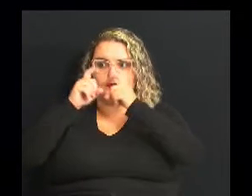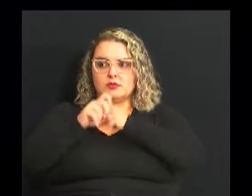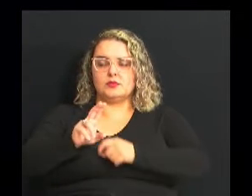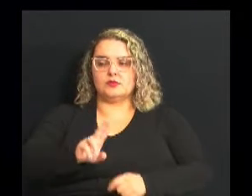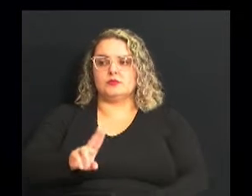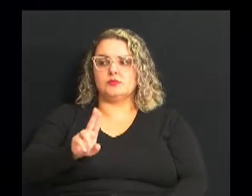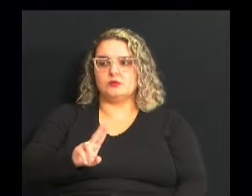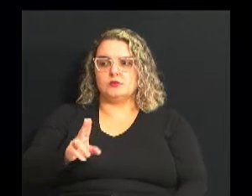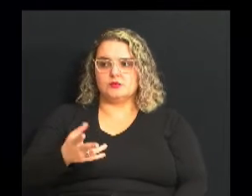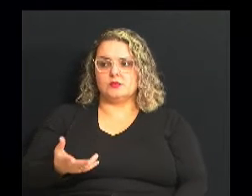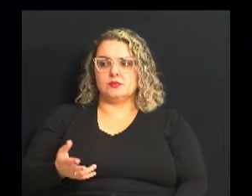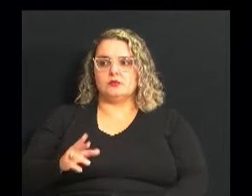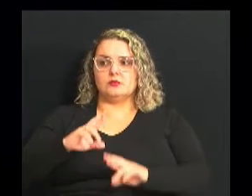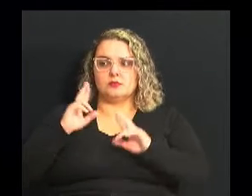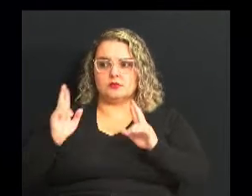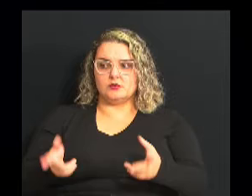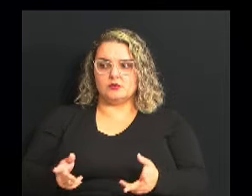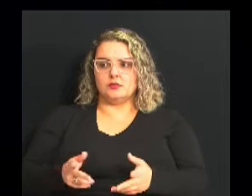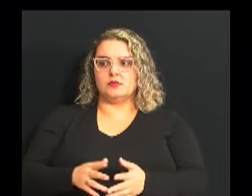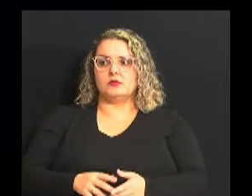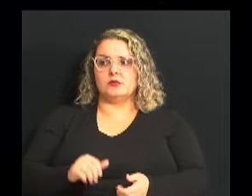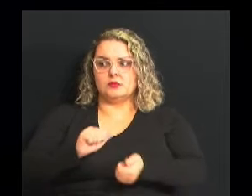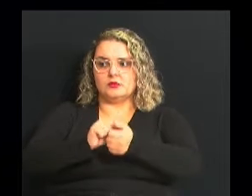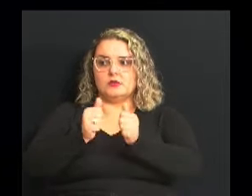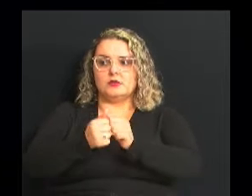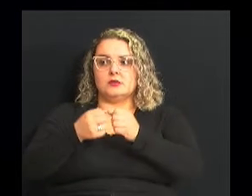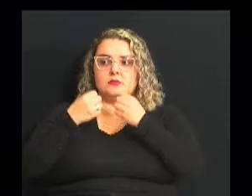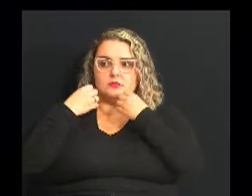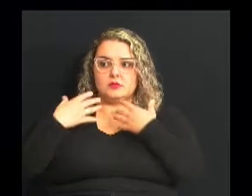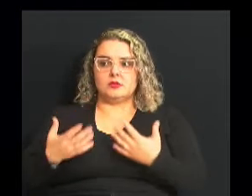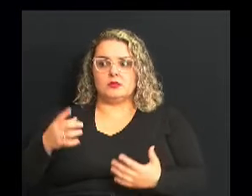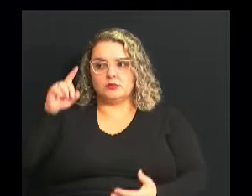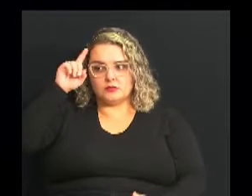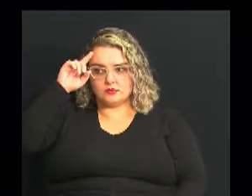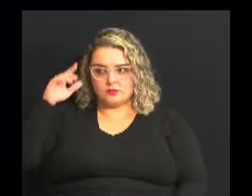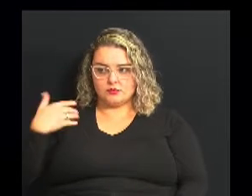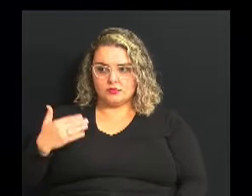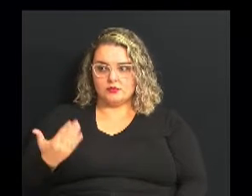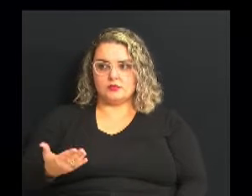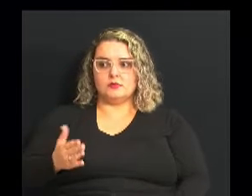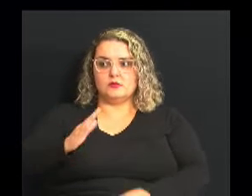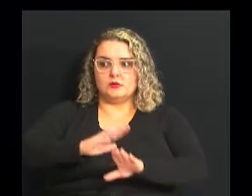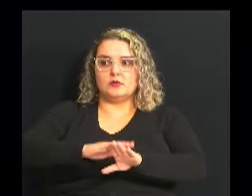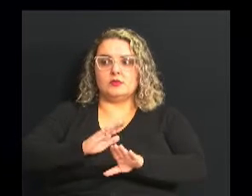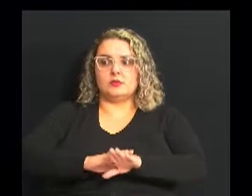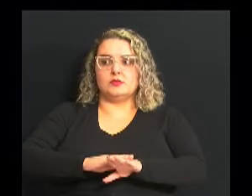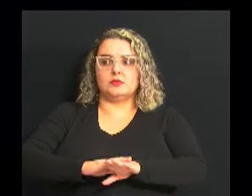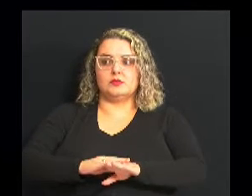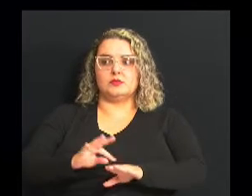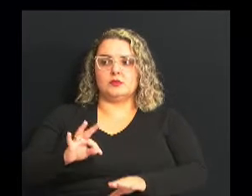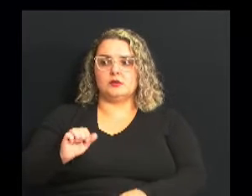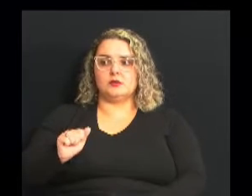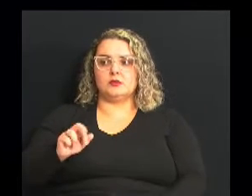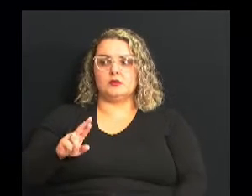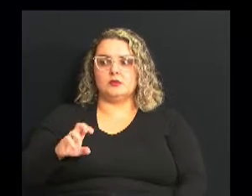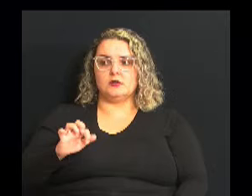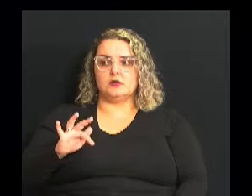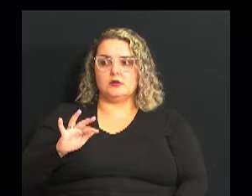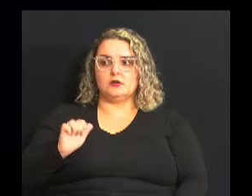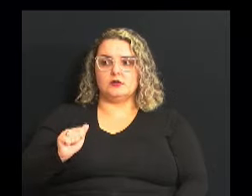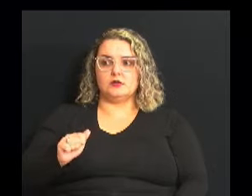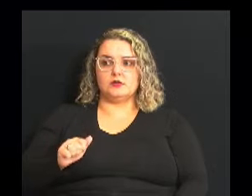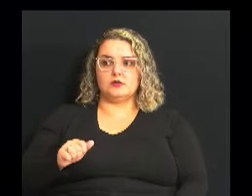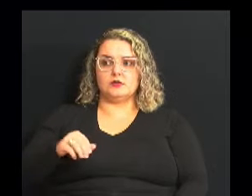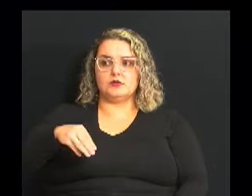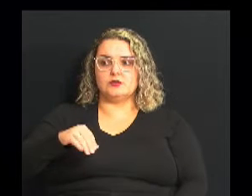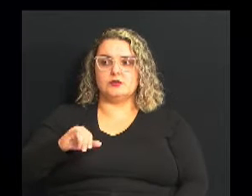pelo contrário, né, acaba se adaptando muito bem e no dia a dia, para executar as tarefas de microinformática, não gera problema nem